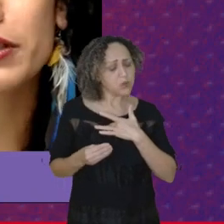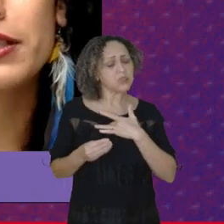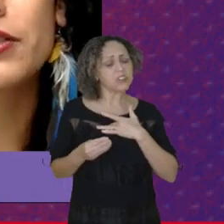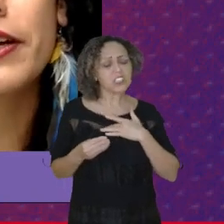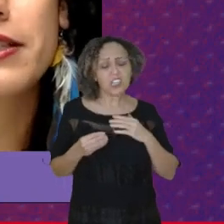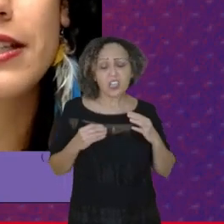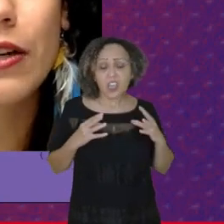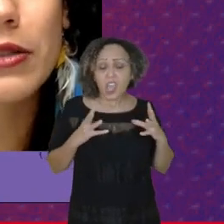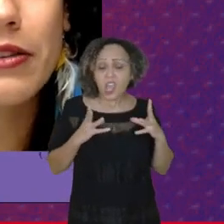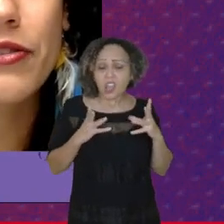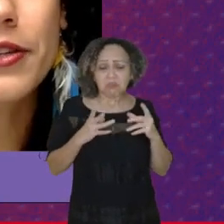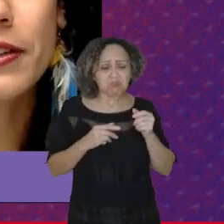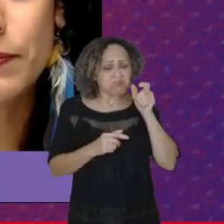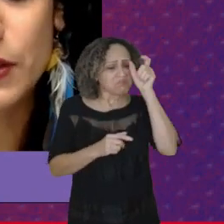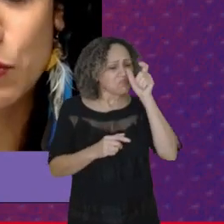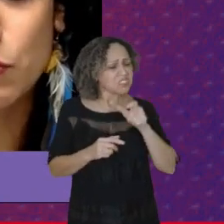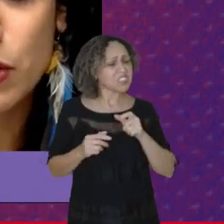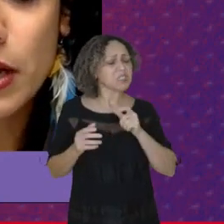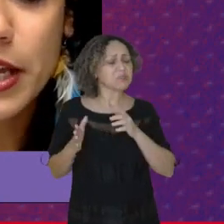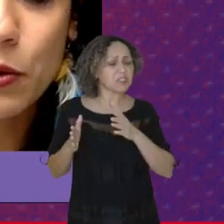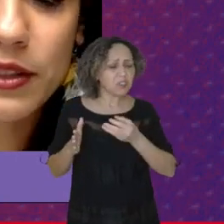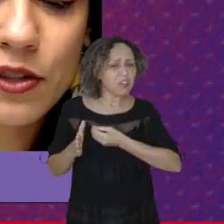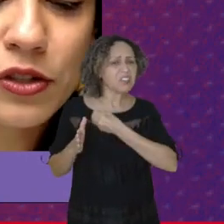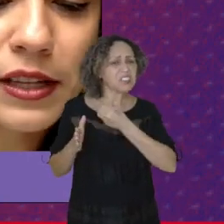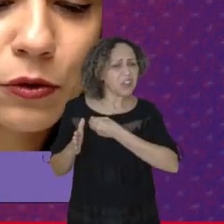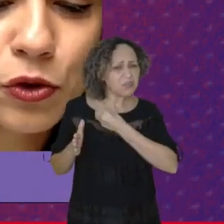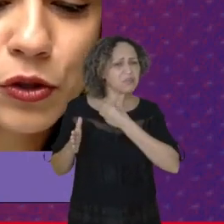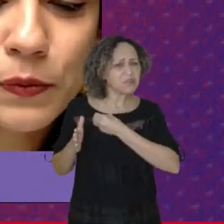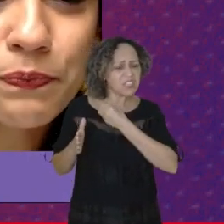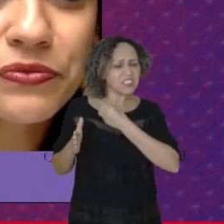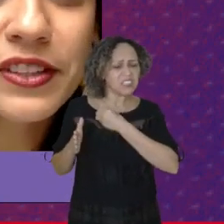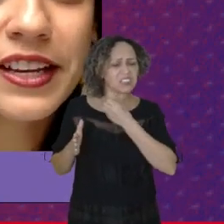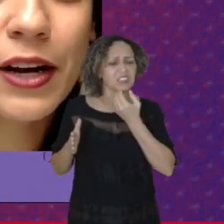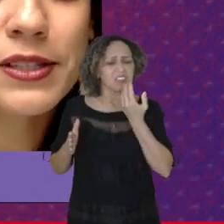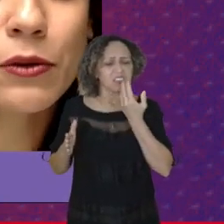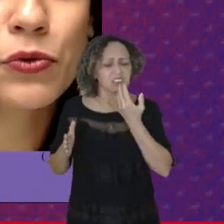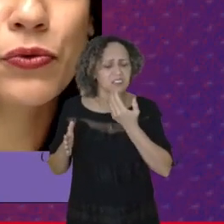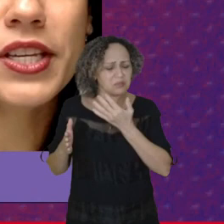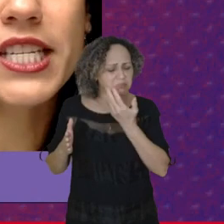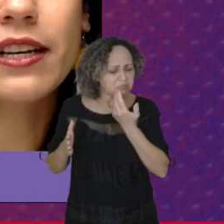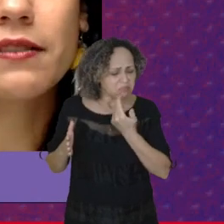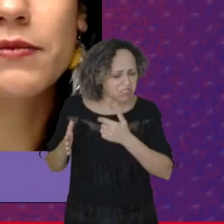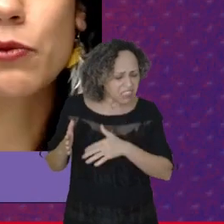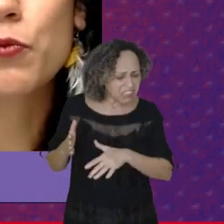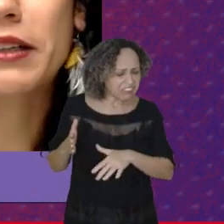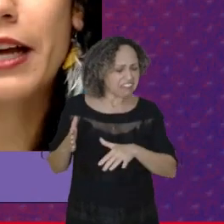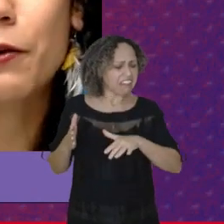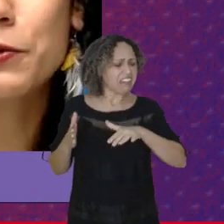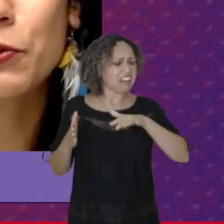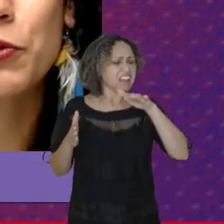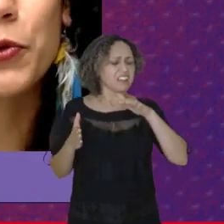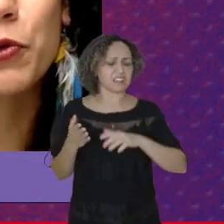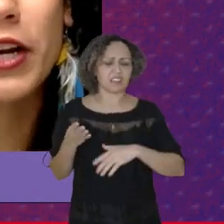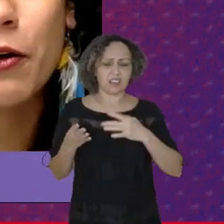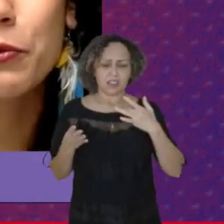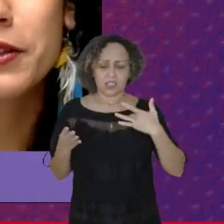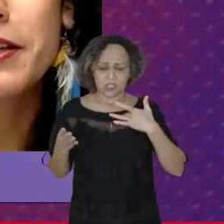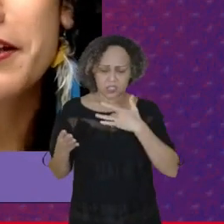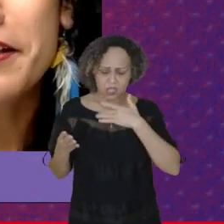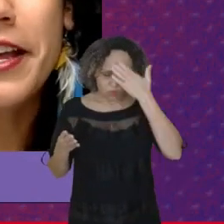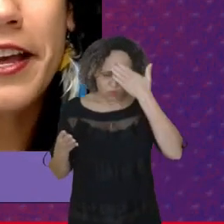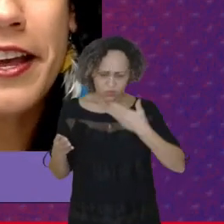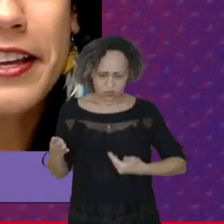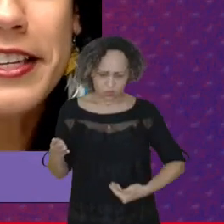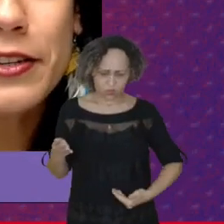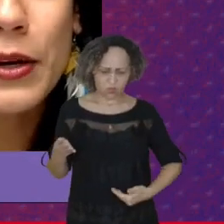plenitude durante todas as fases da nossa vida. Então, eu entendi que saúde integral é saúde física, saúde mental, saúde